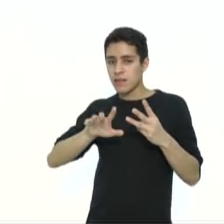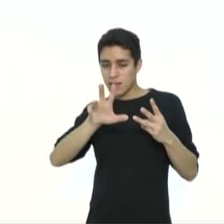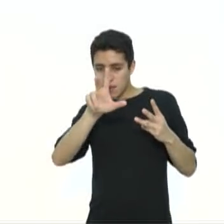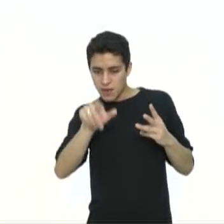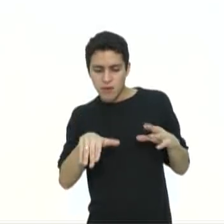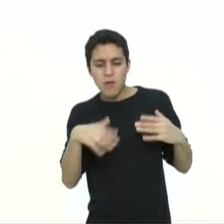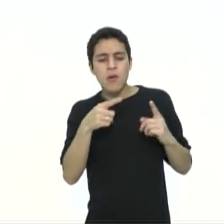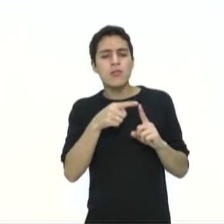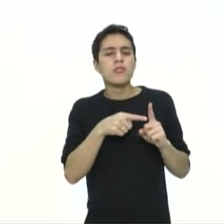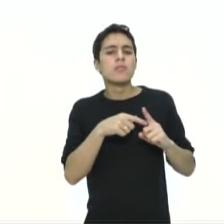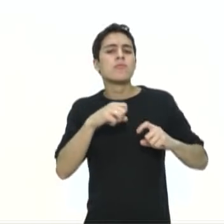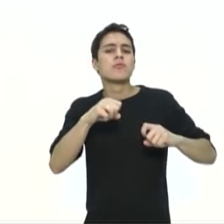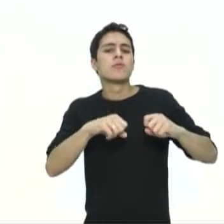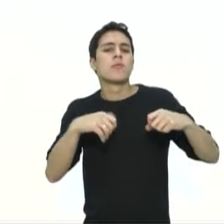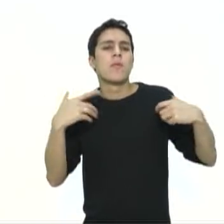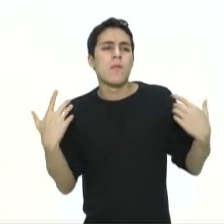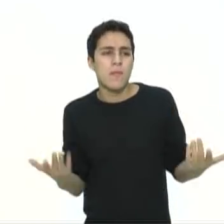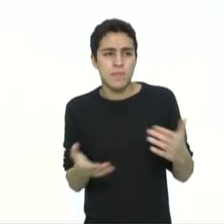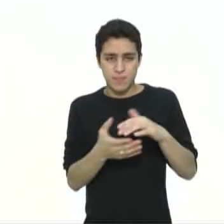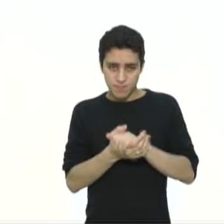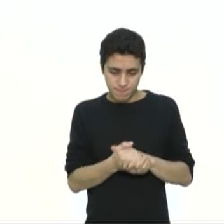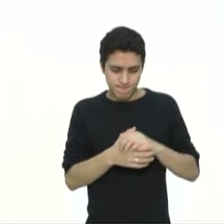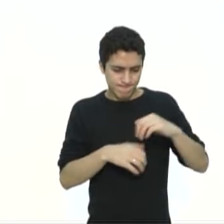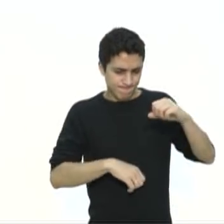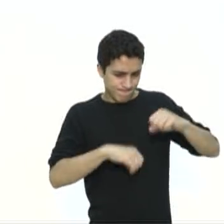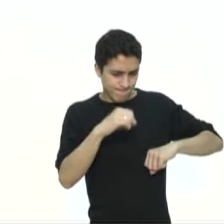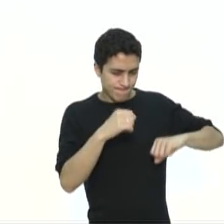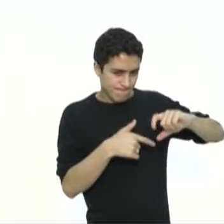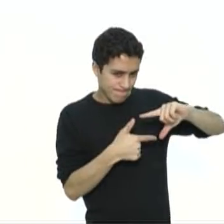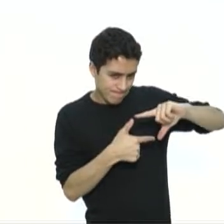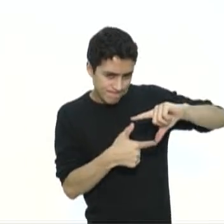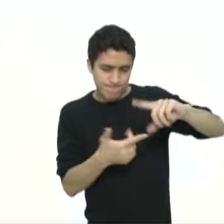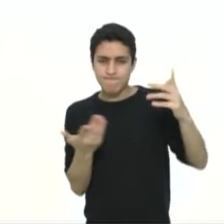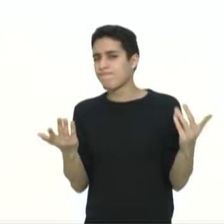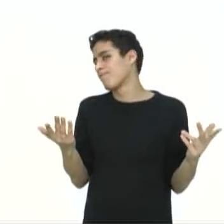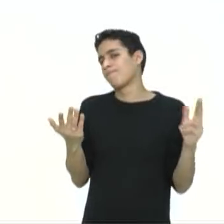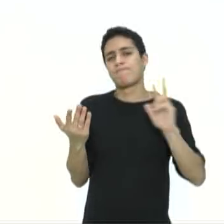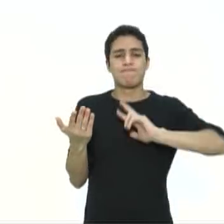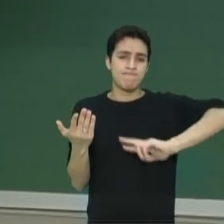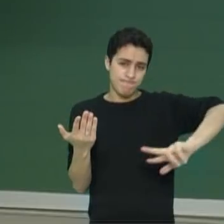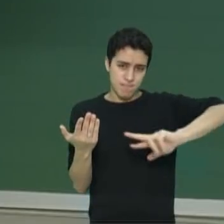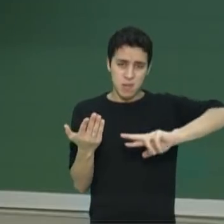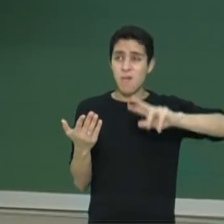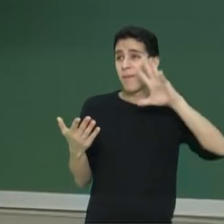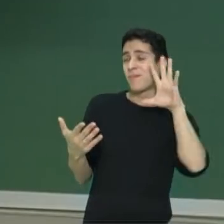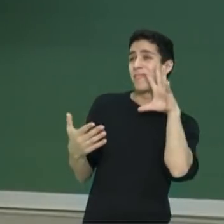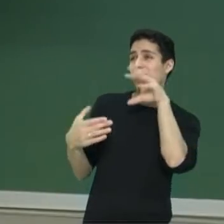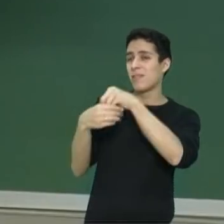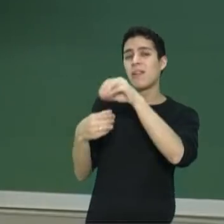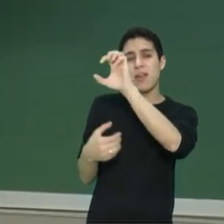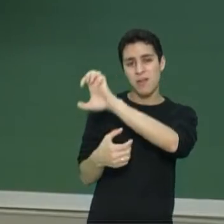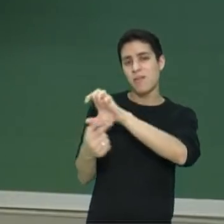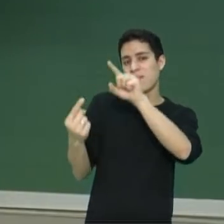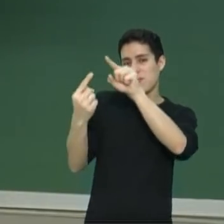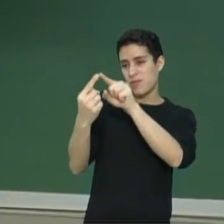industrialização é essa? Seria a industrialização clássica? Não, a clássica ocorreu lá nos países europeus, né?